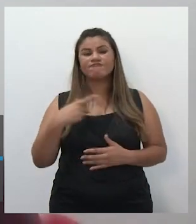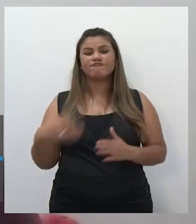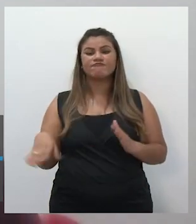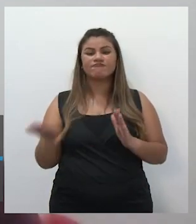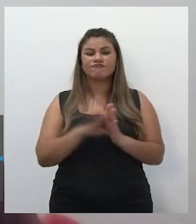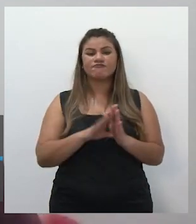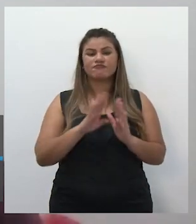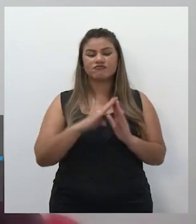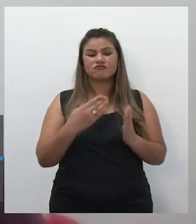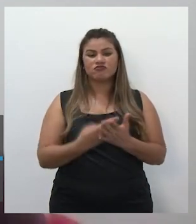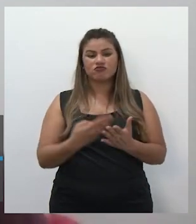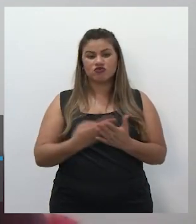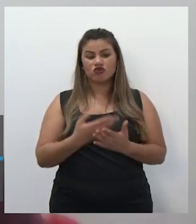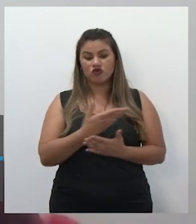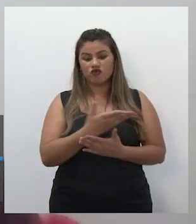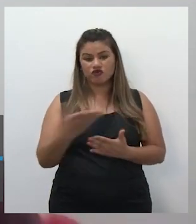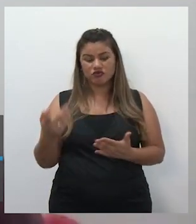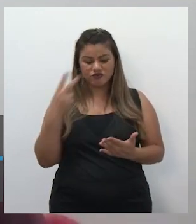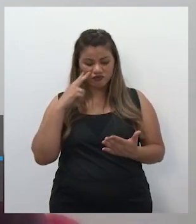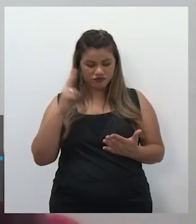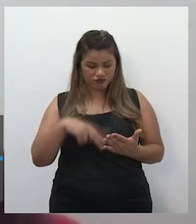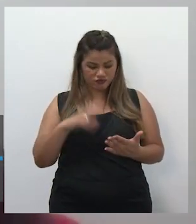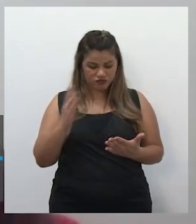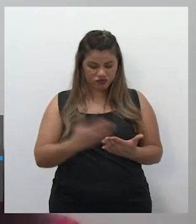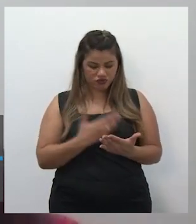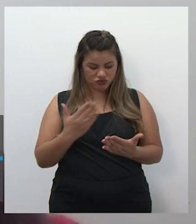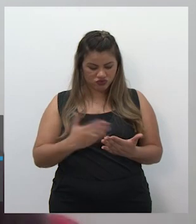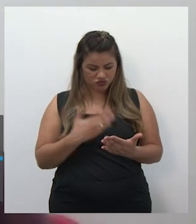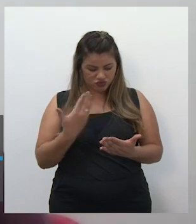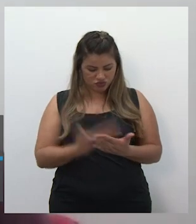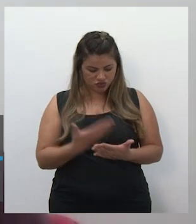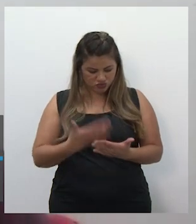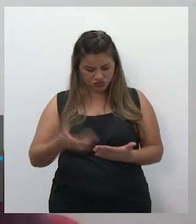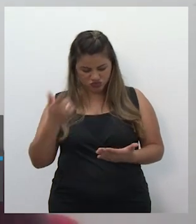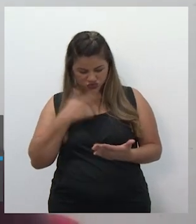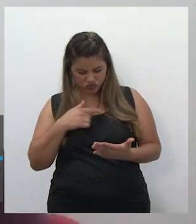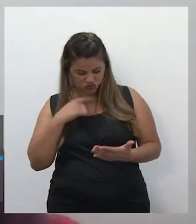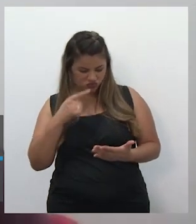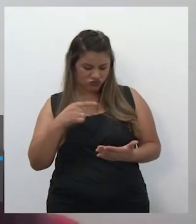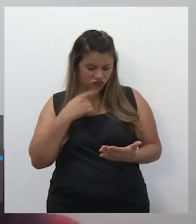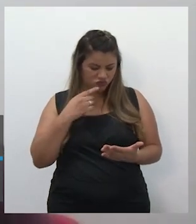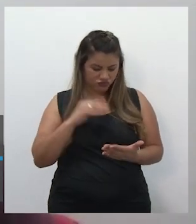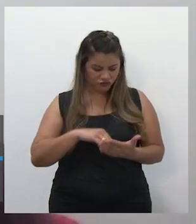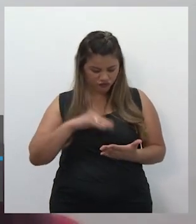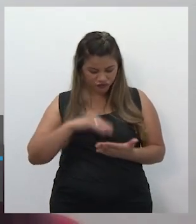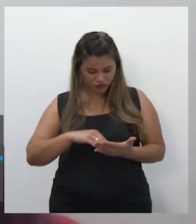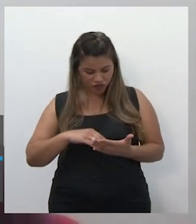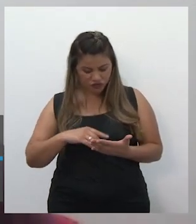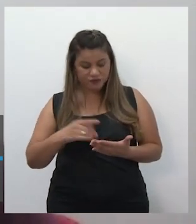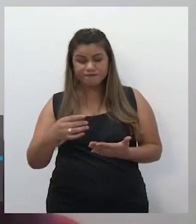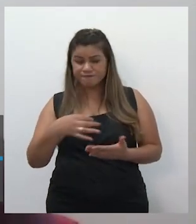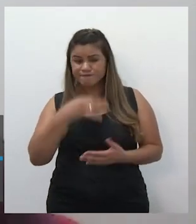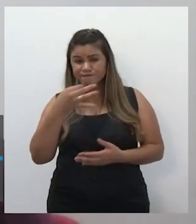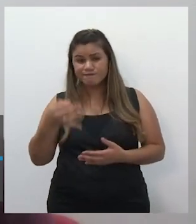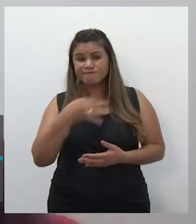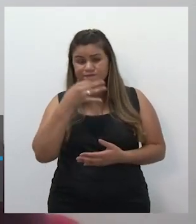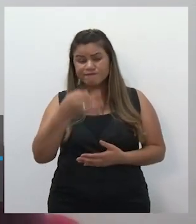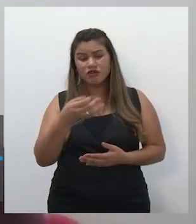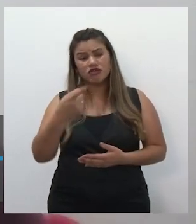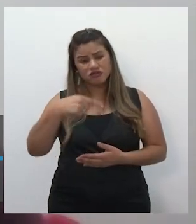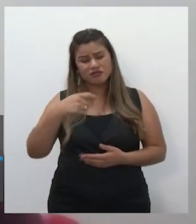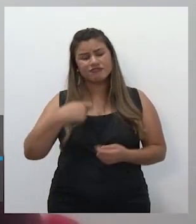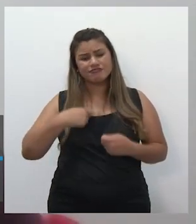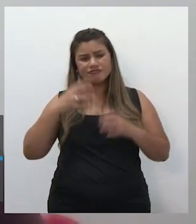vocês verifiquem esse material, se debrucem sobre ele e falem, ah, tá, aqui deu conta, aqui não deu conta. A gente precisa muito ouvir a opinião de vocês, porque é